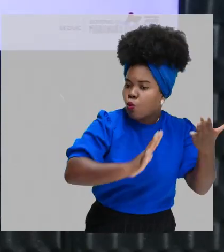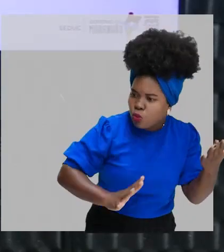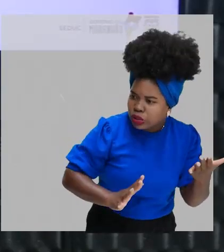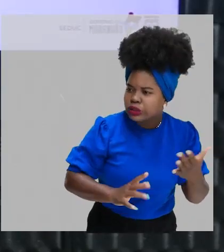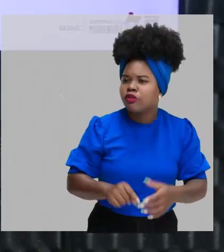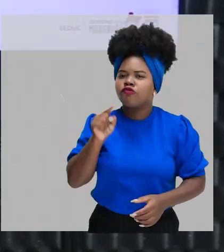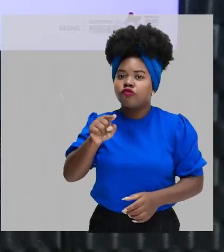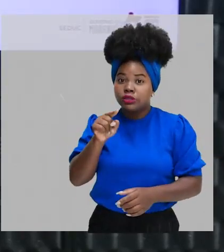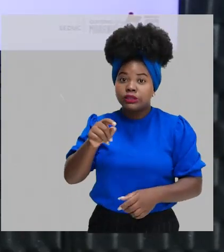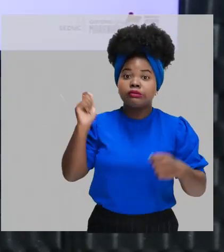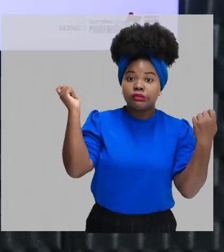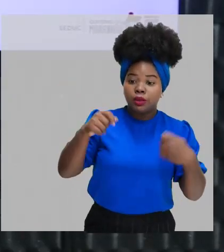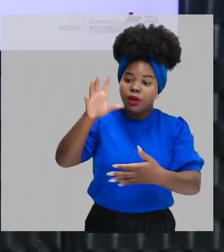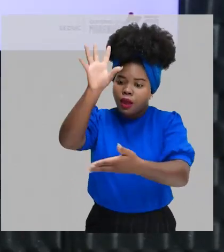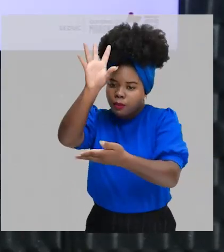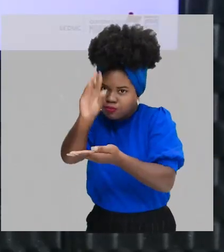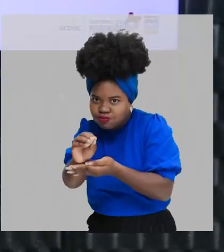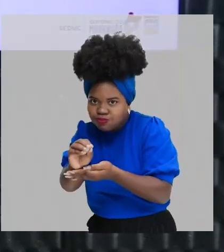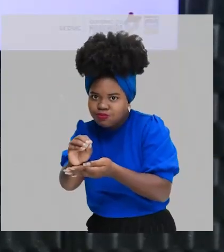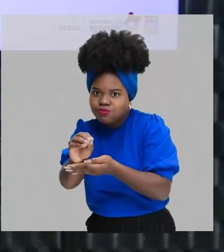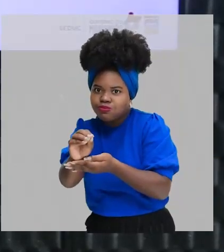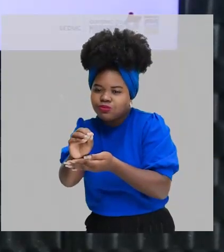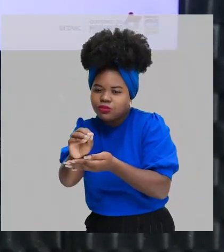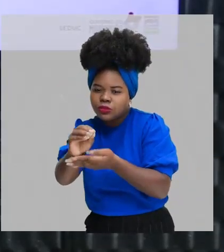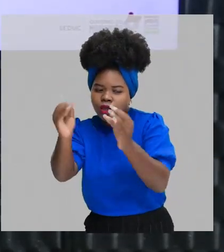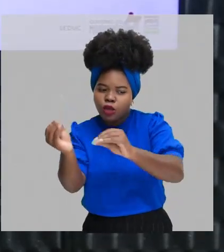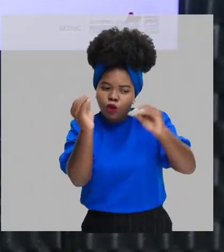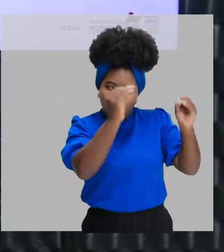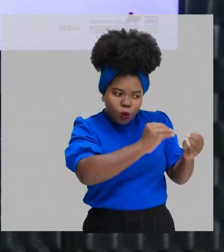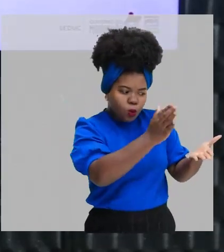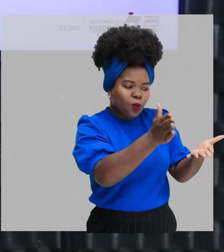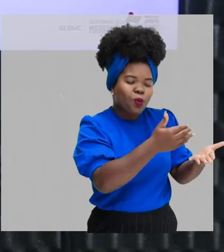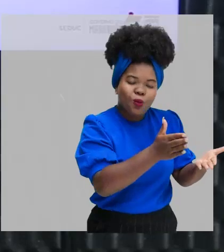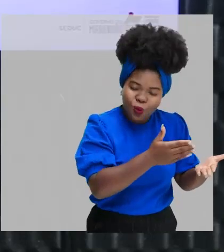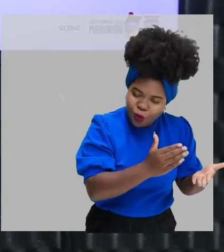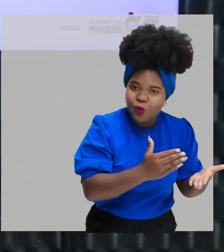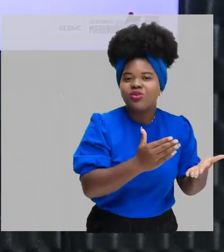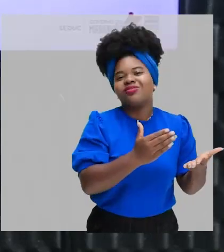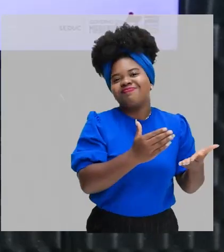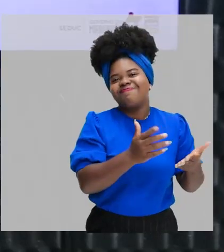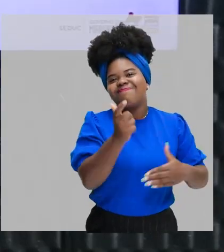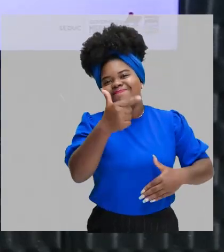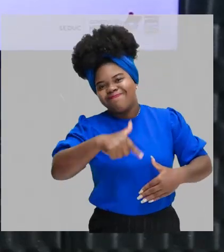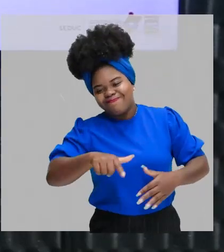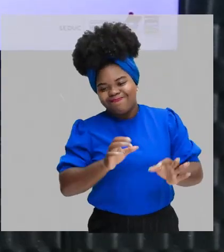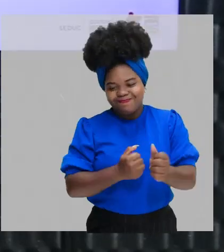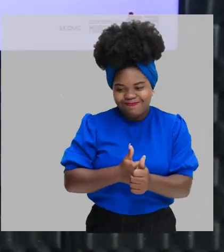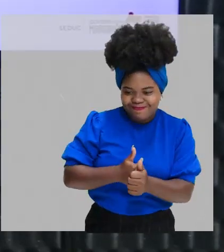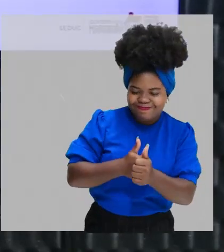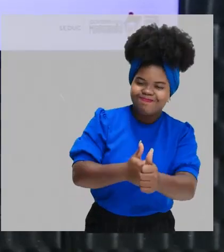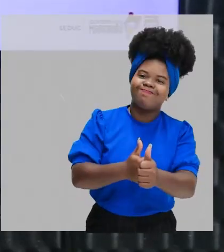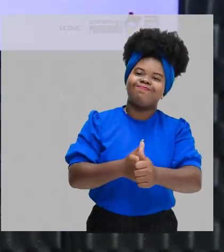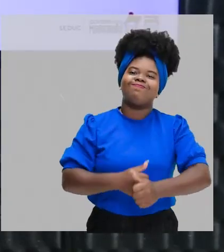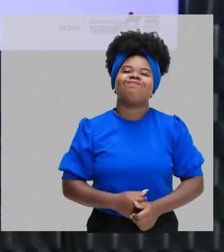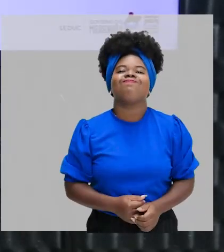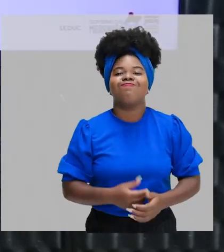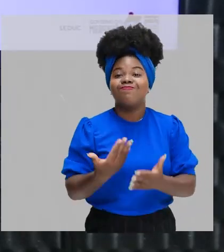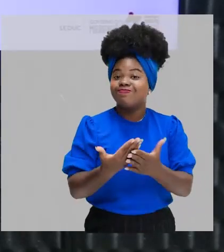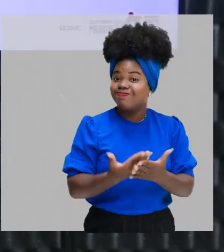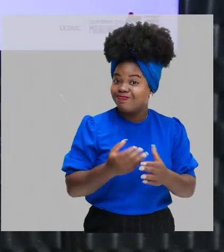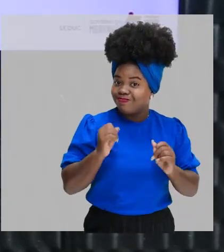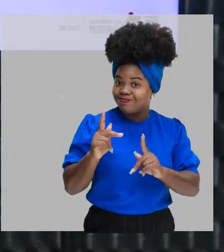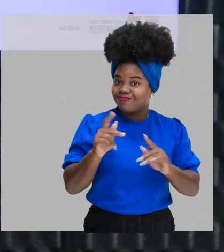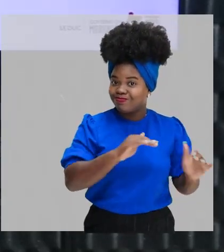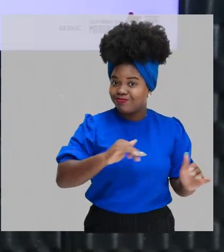você vai printar a tela, ok? E passar essas informações para o seu caderno para você poder desenvolver os seus estudos. Show